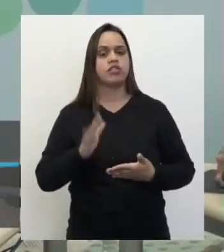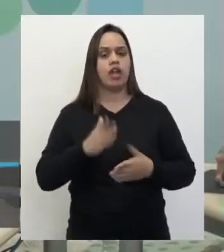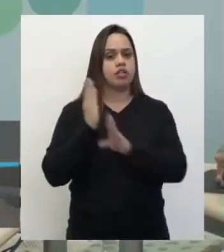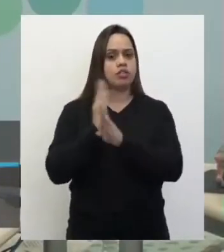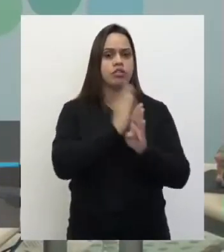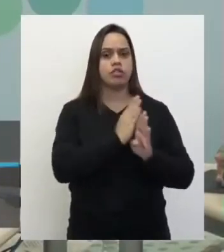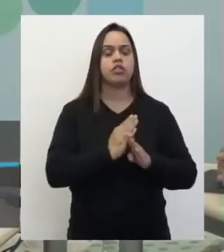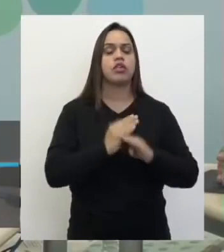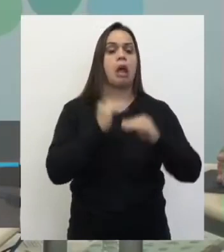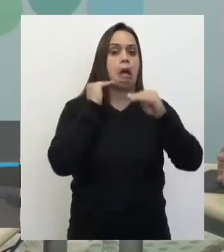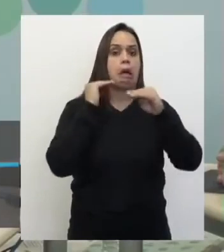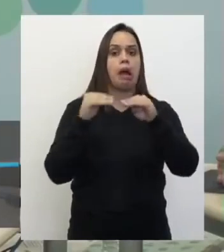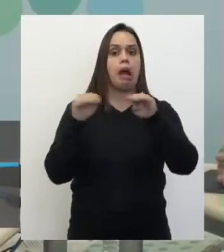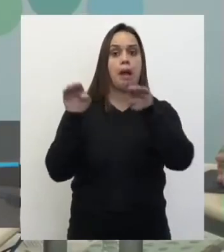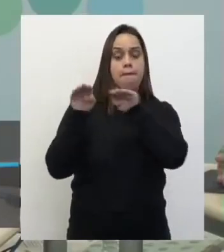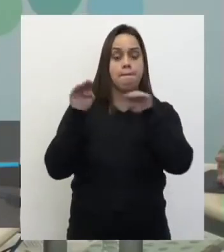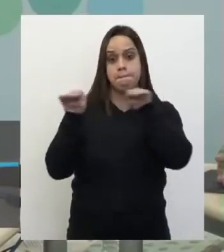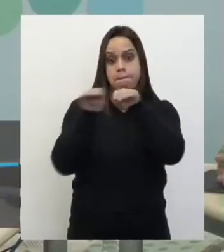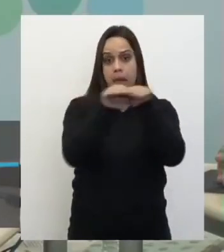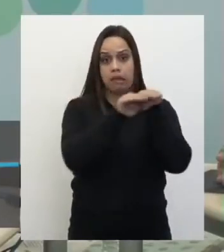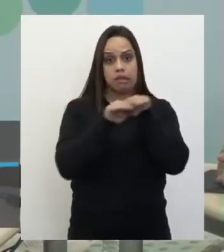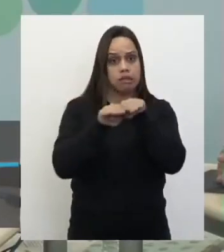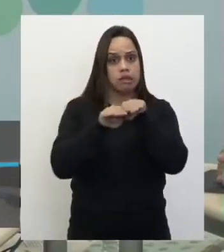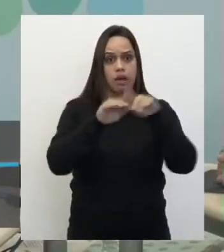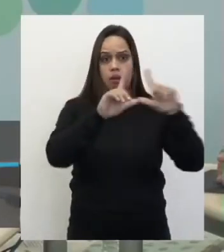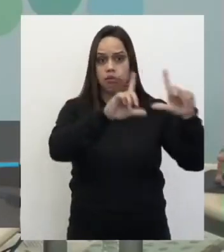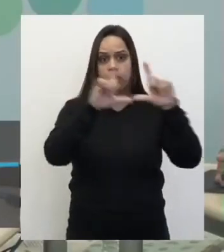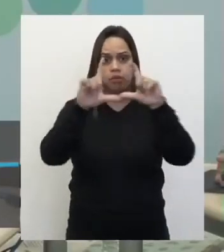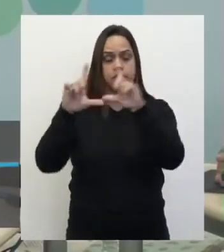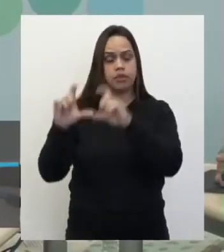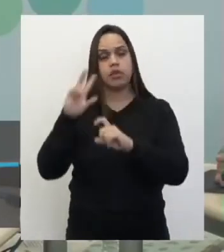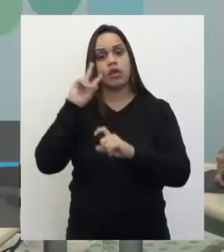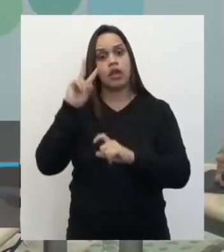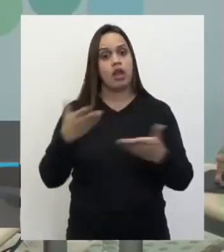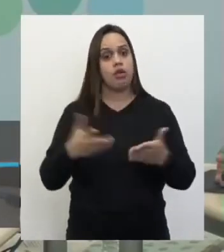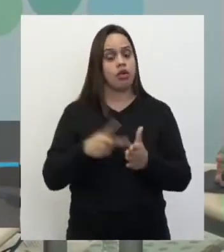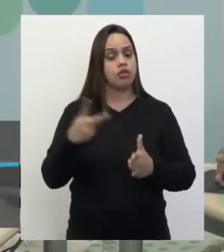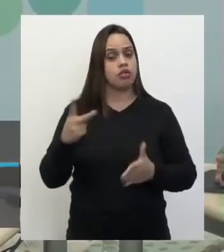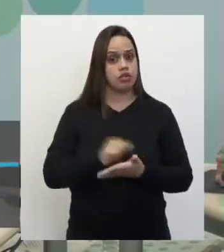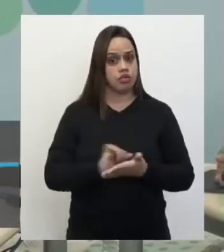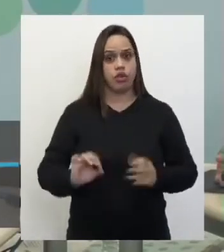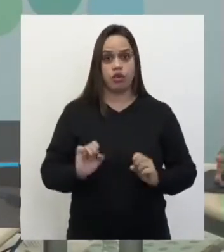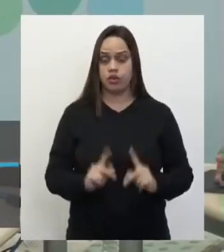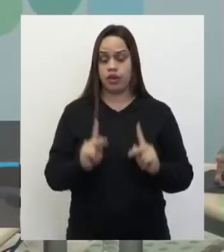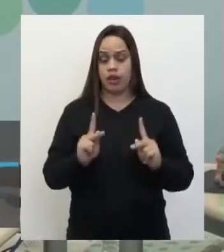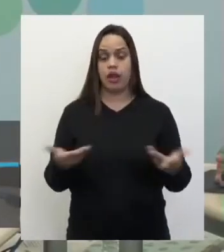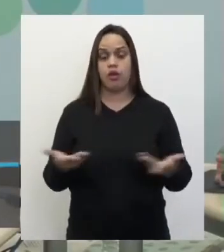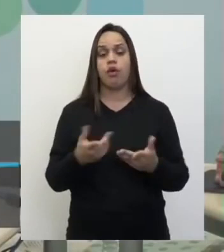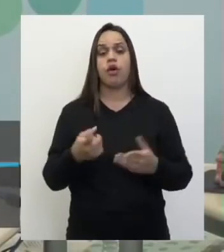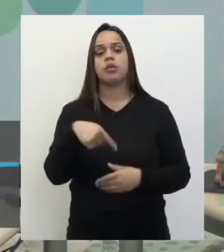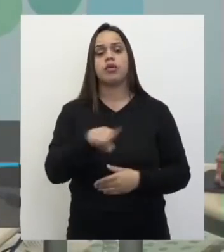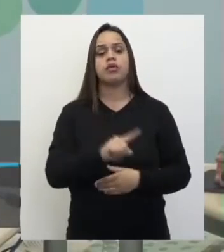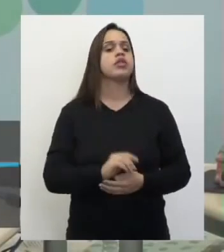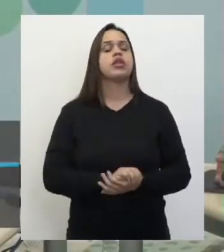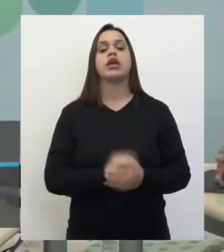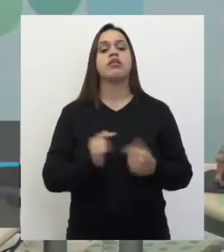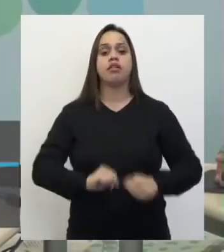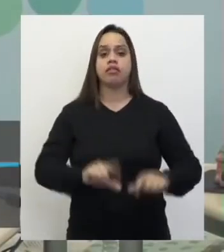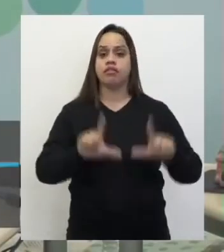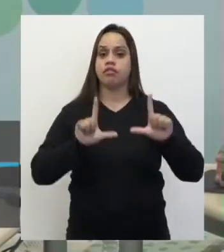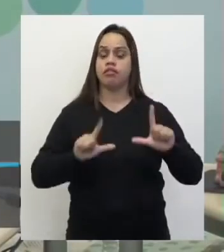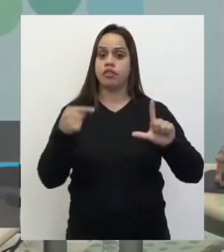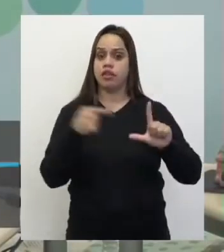identificar padrões na paisagem, então vocês já estão aí no segundo momento, numa segunda atividade. Vai ficar para vocês aí na